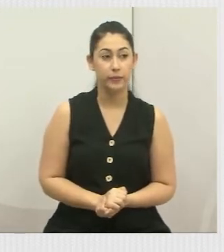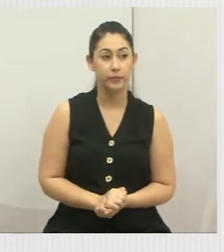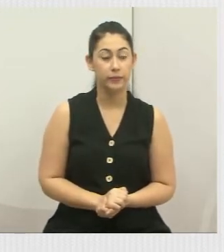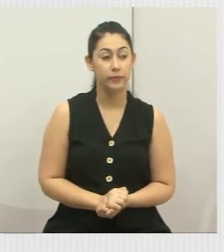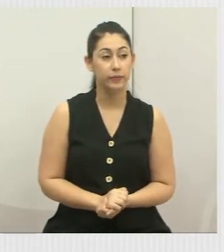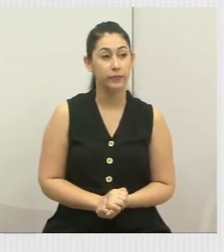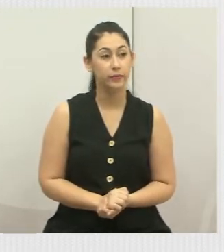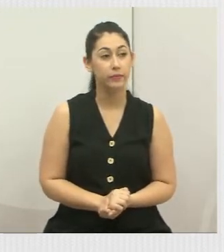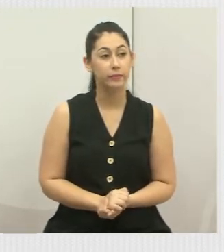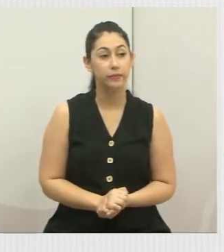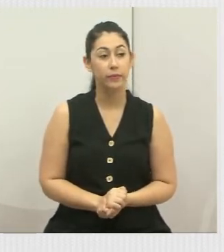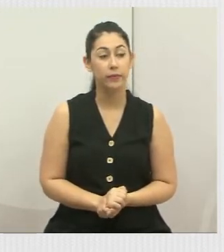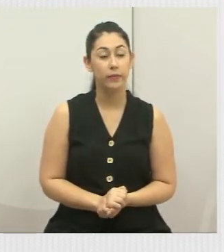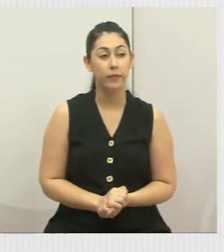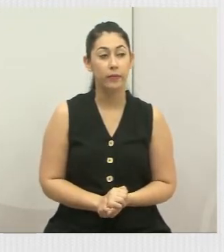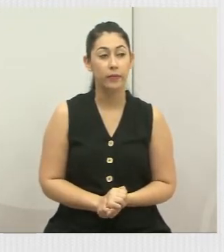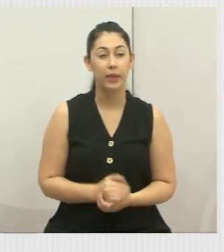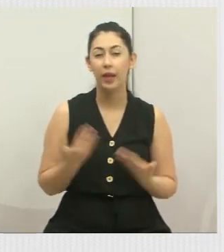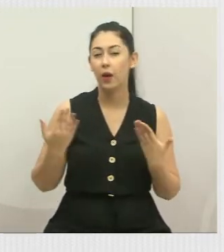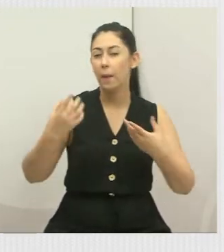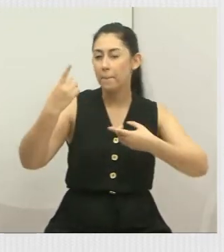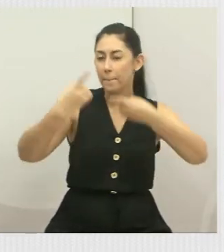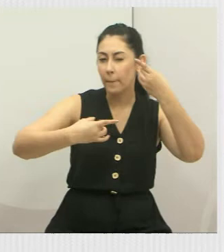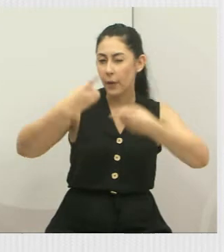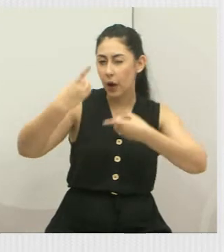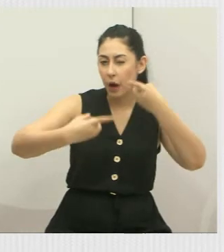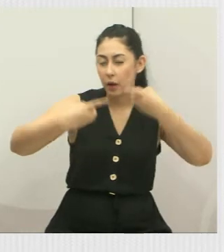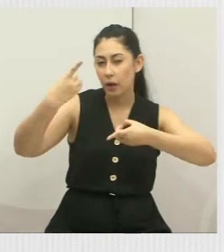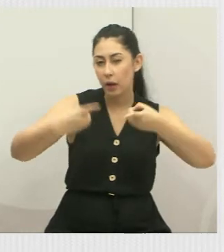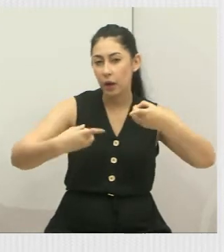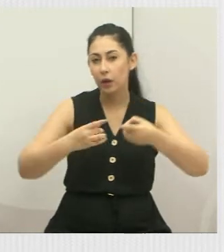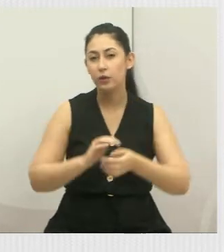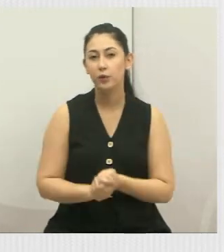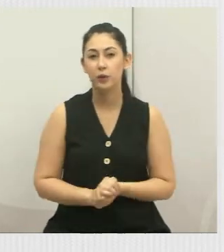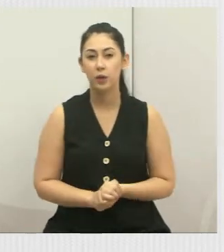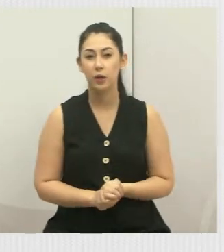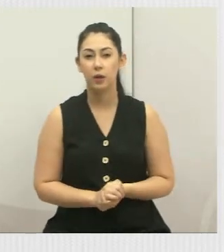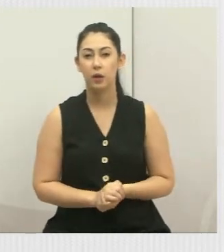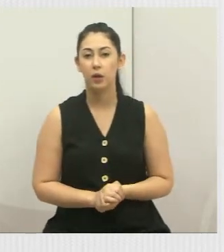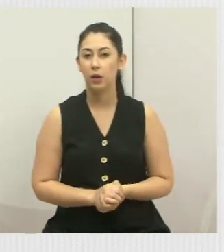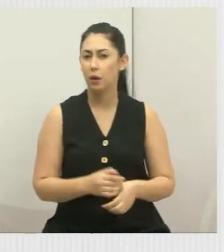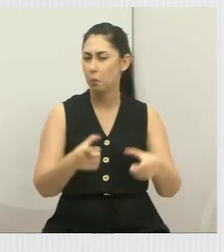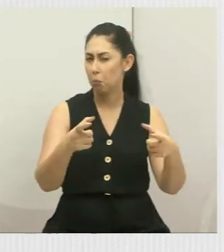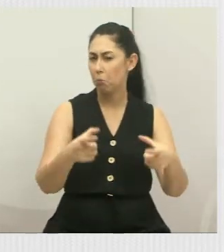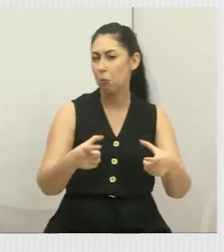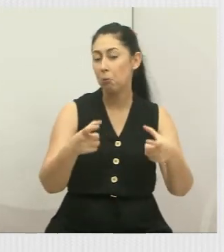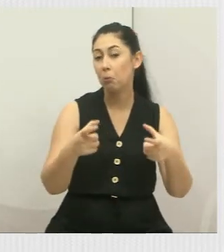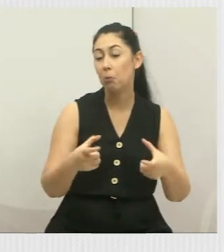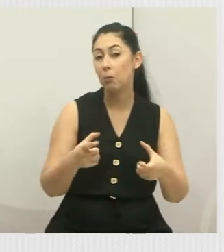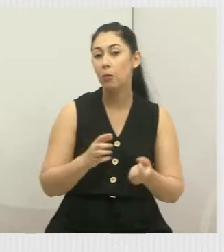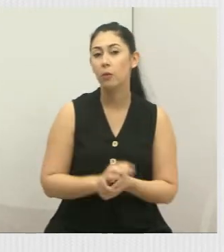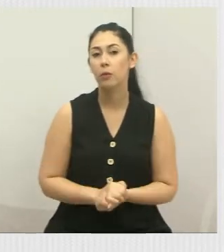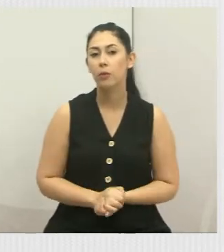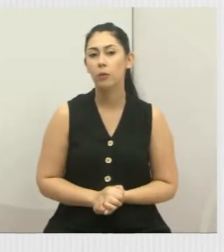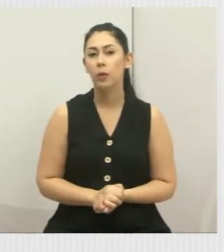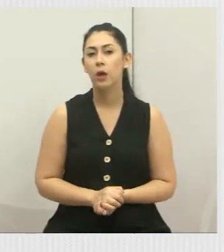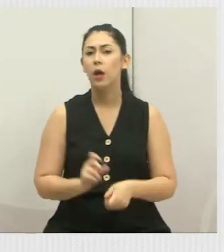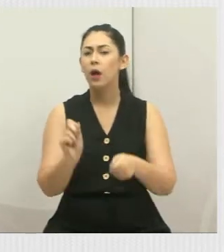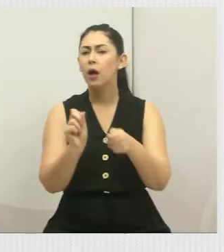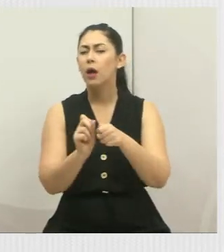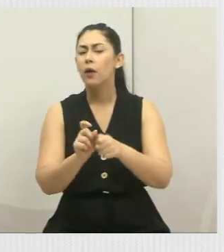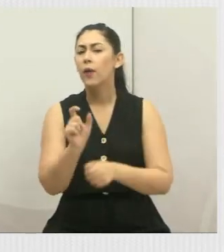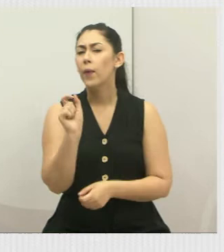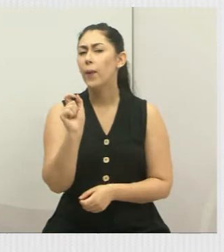Bom, em relação à política pública de saneamento, digamos, local, quais são as atividades